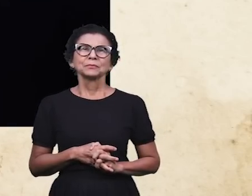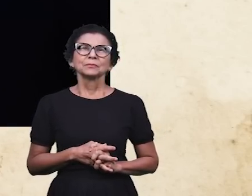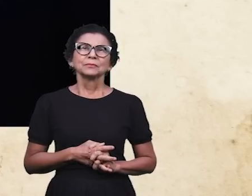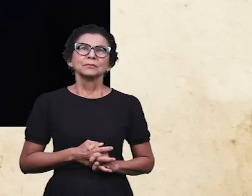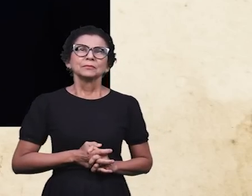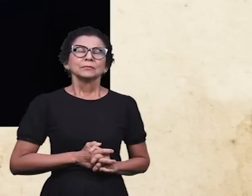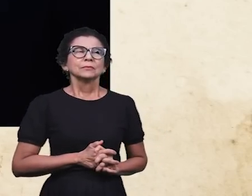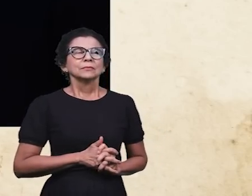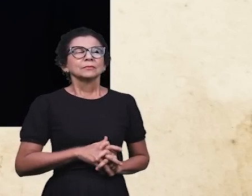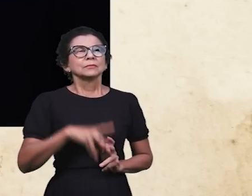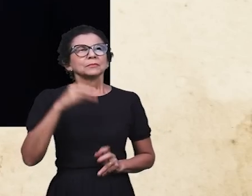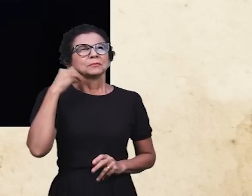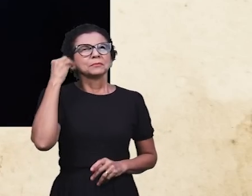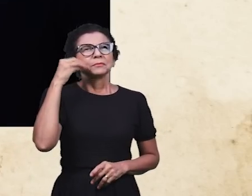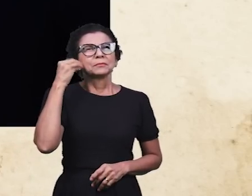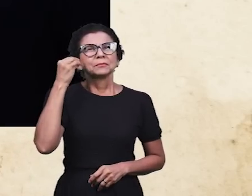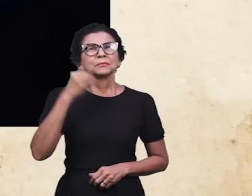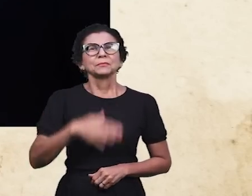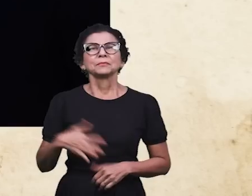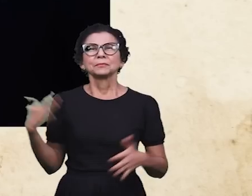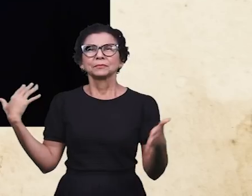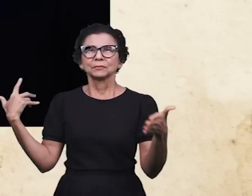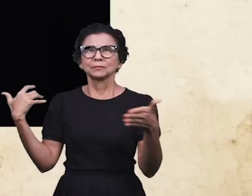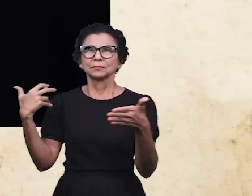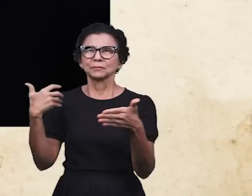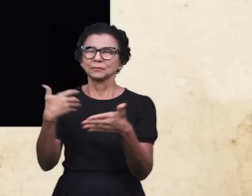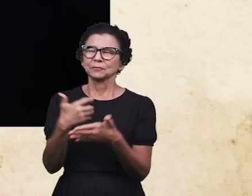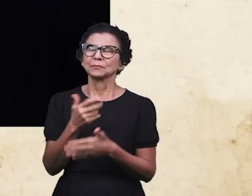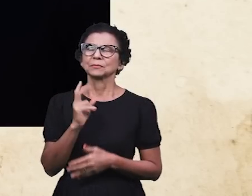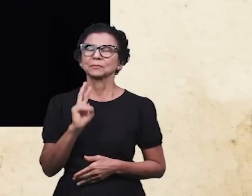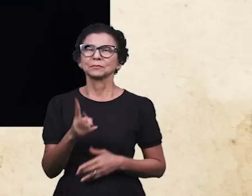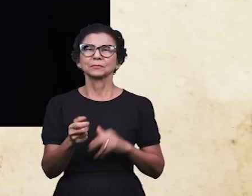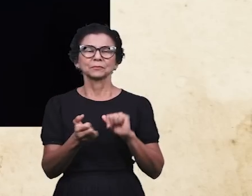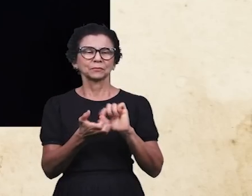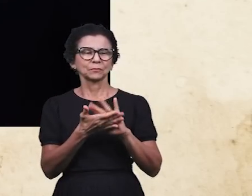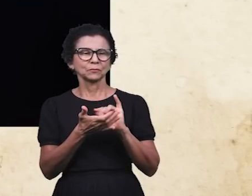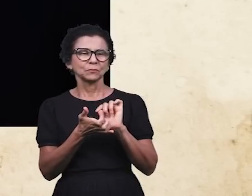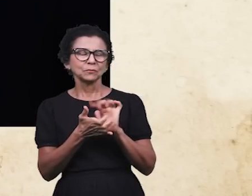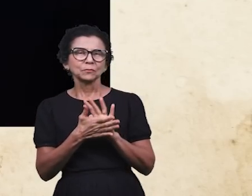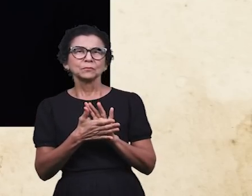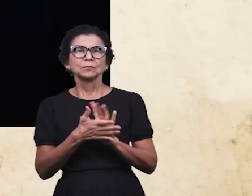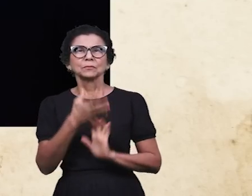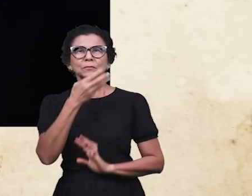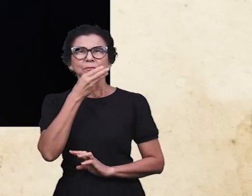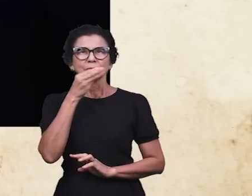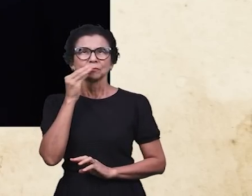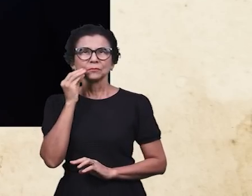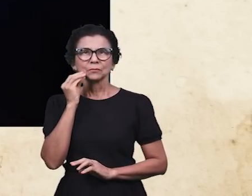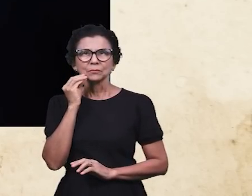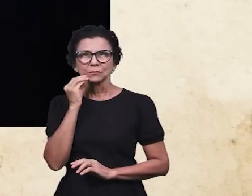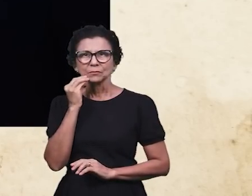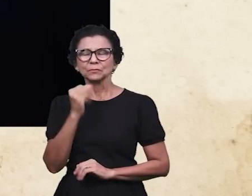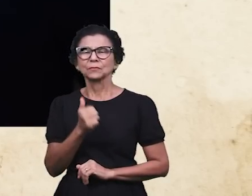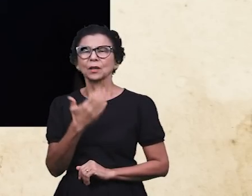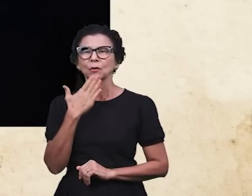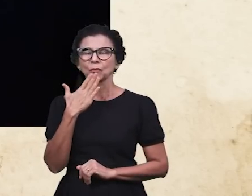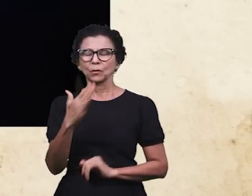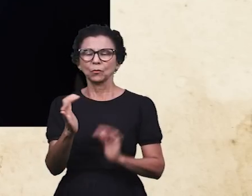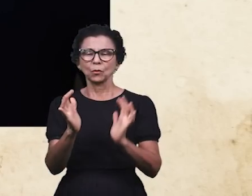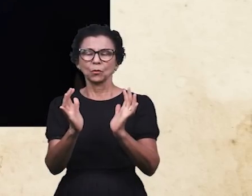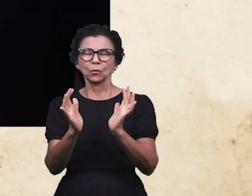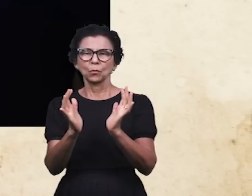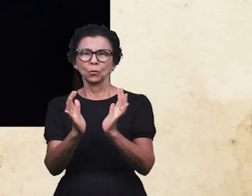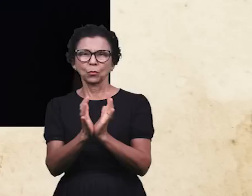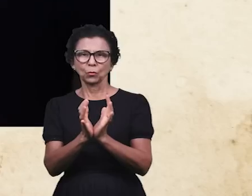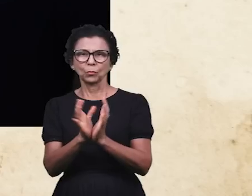passado desde essa experiência, eu permaneço orando e jejuando pelos meus colegas de turma, pela minha